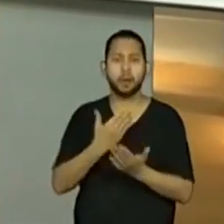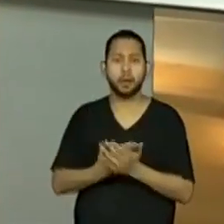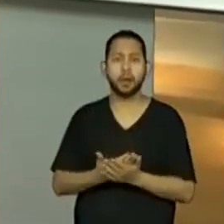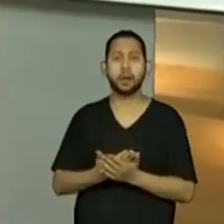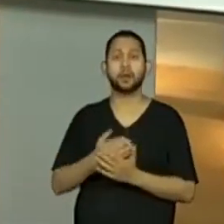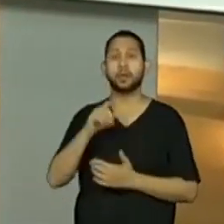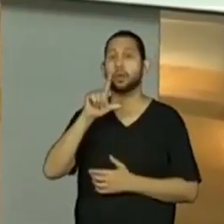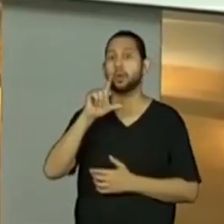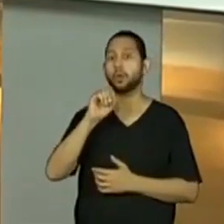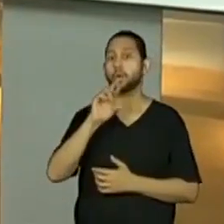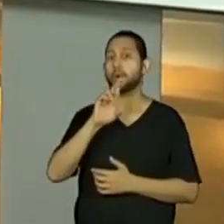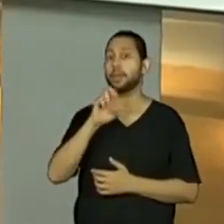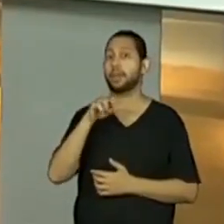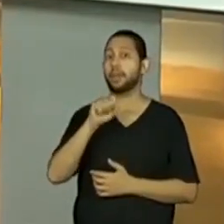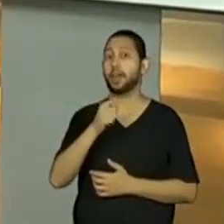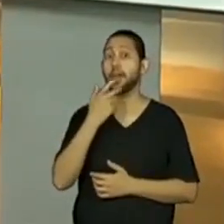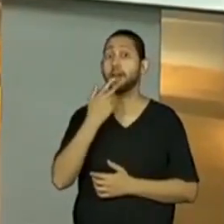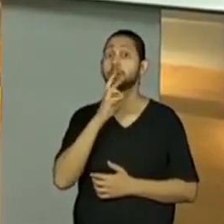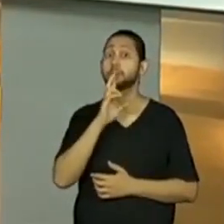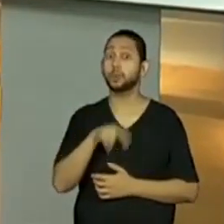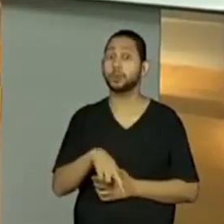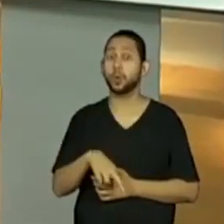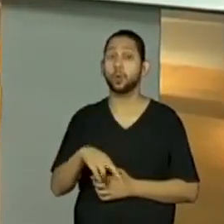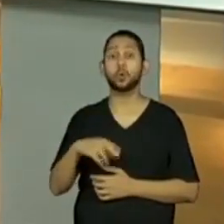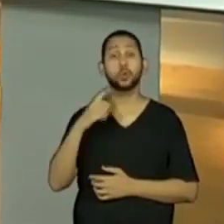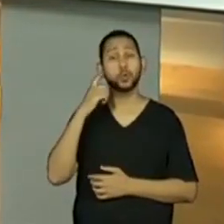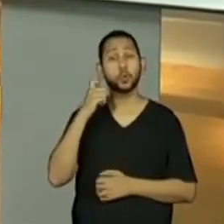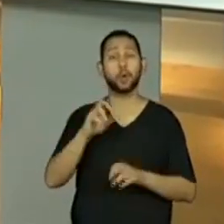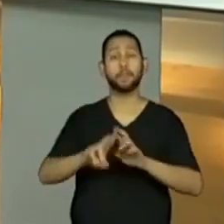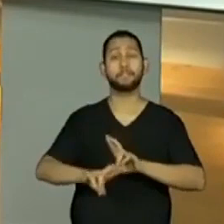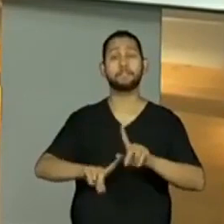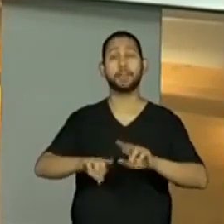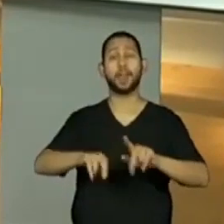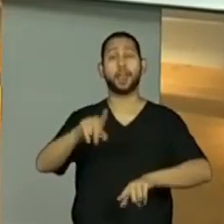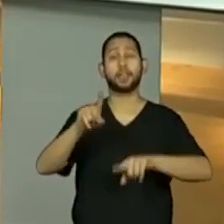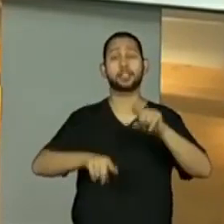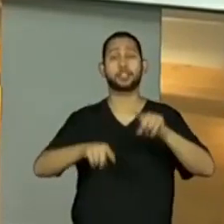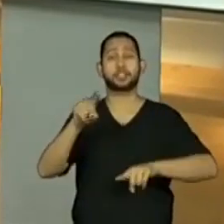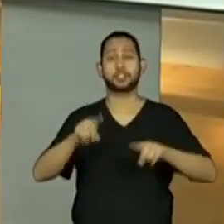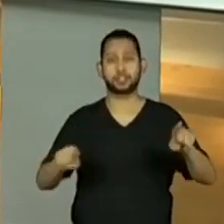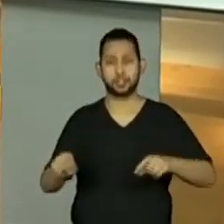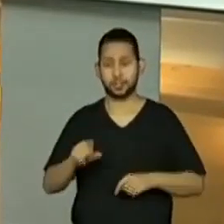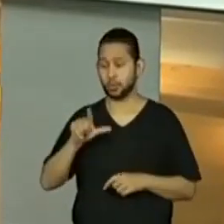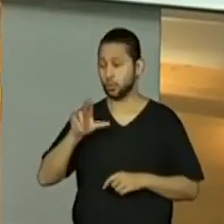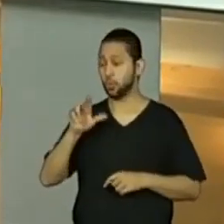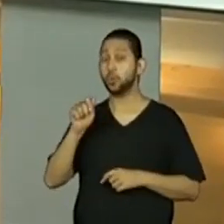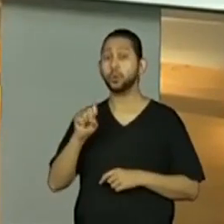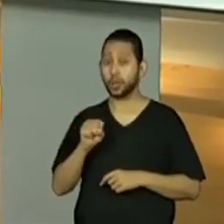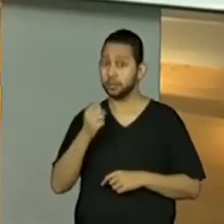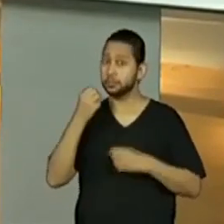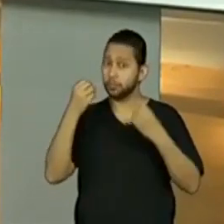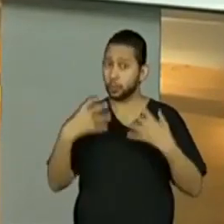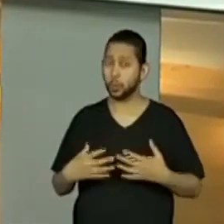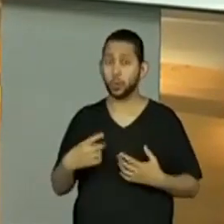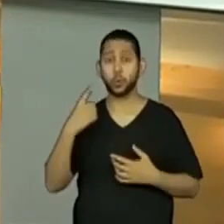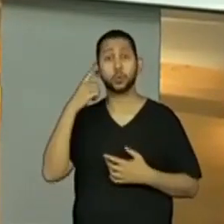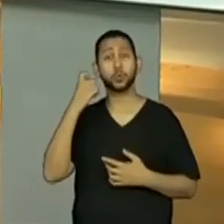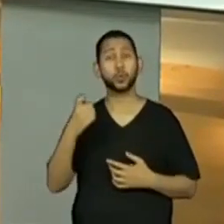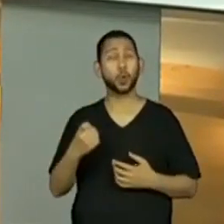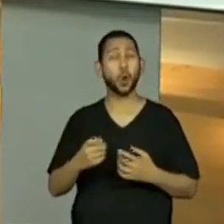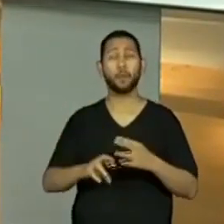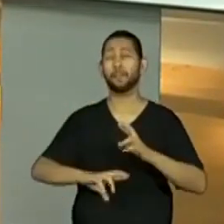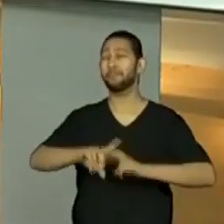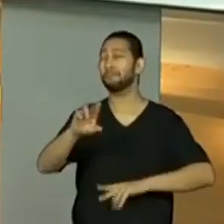A Lorena já colocou aqui que os sons são diferentes. O Lucas também disse que os sons são